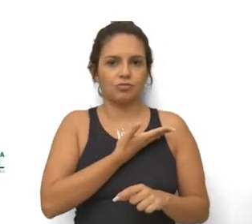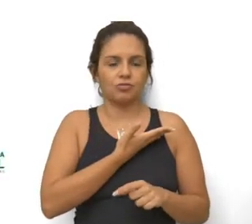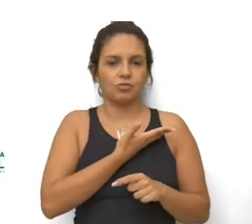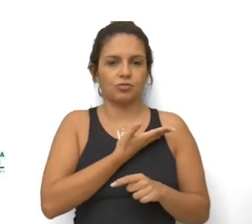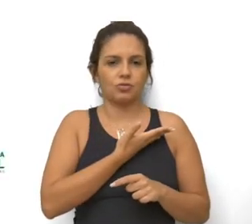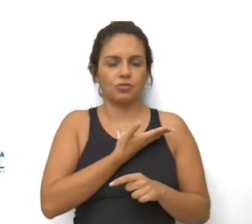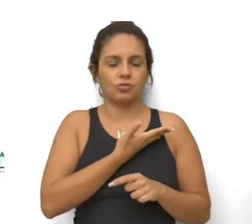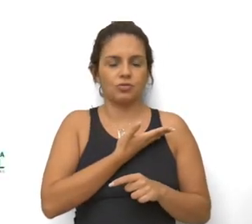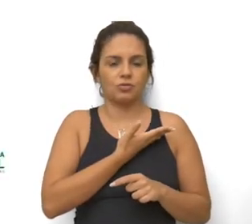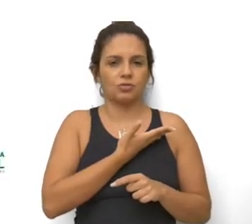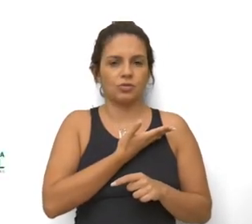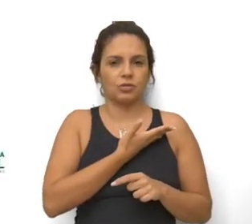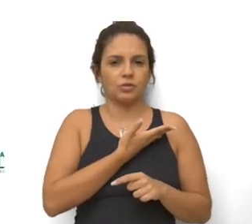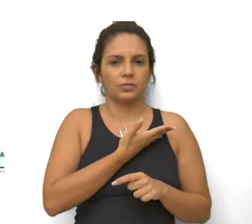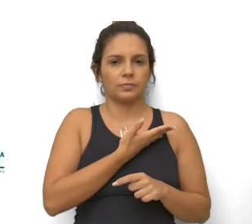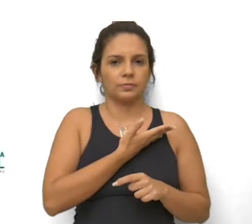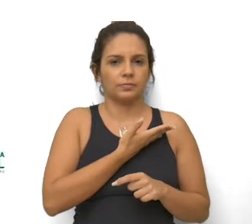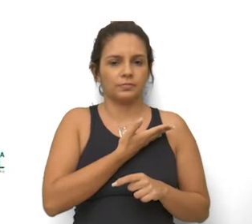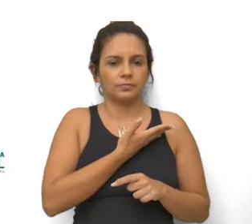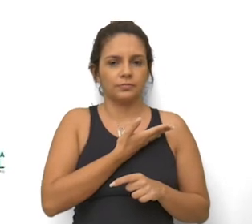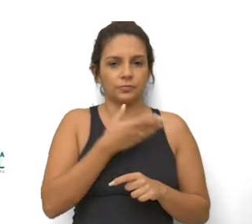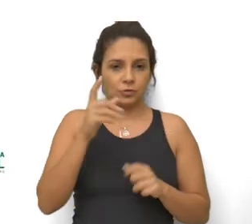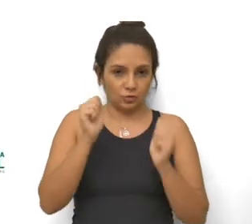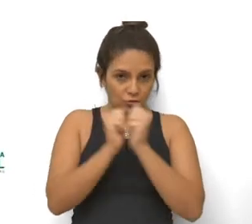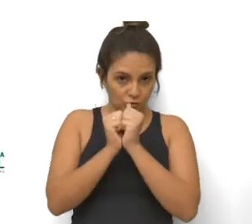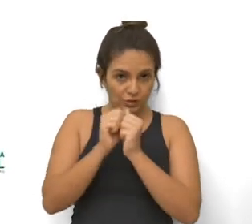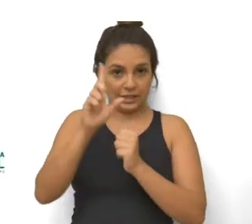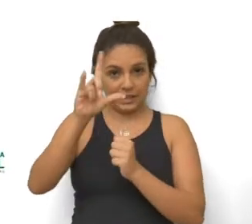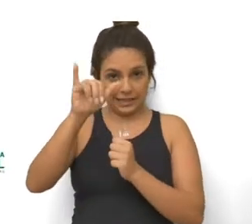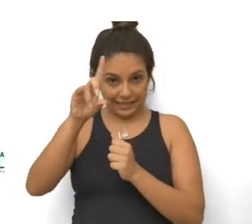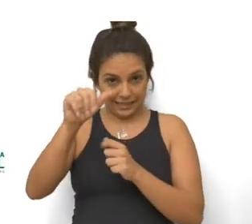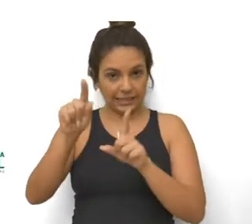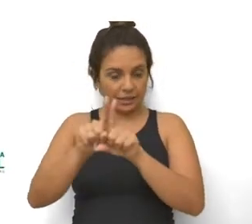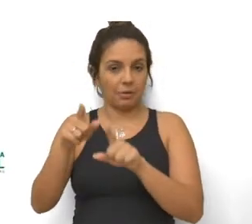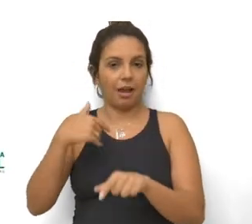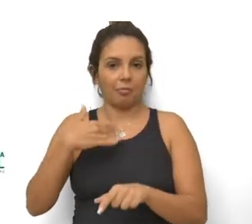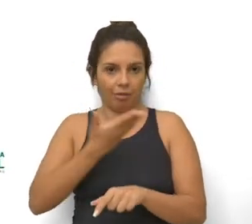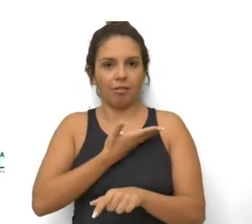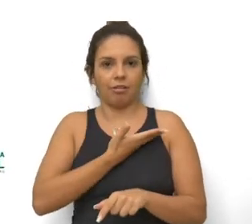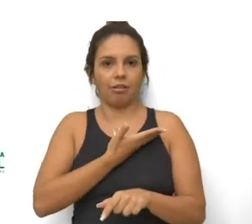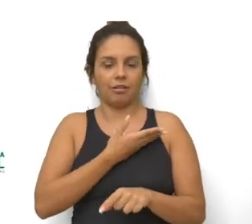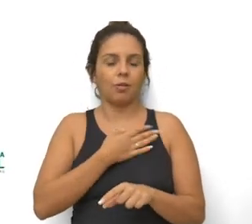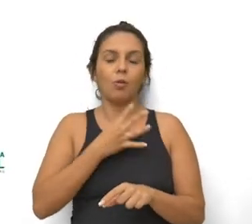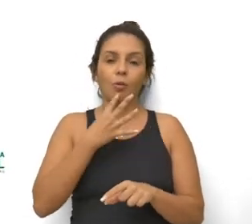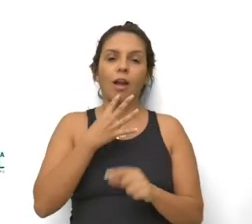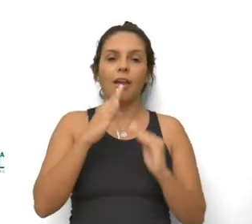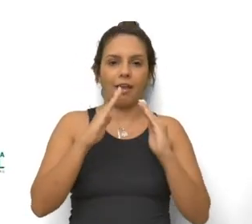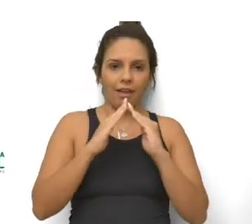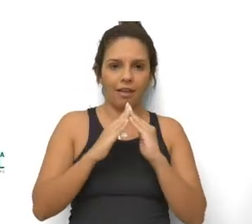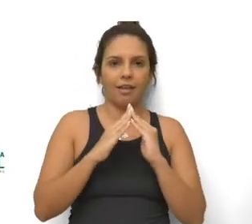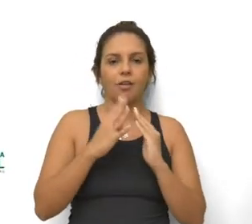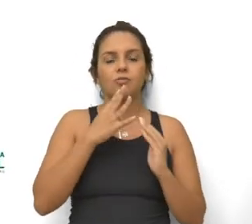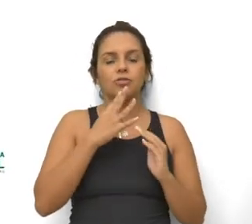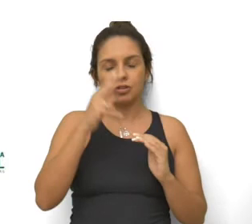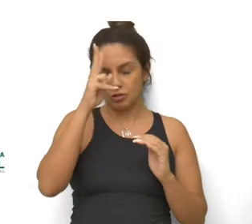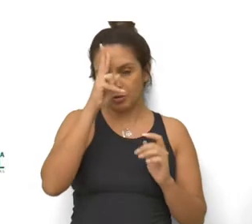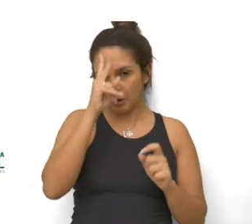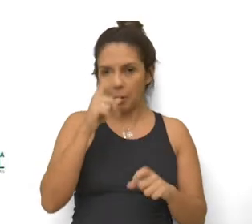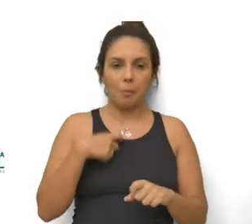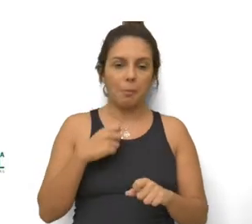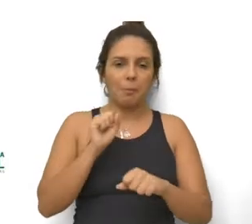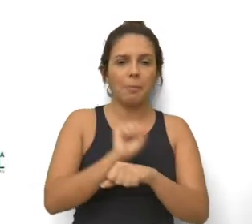há muitas décadas, com o Zé Alberto e com a Linda. E eu conhecia a casa, conhecia a história, mas parou